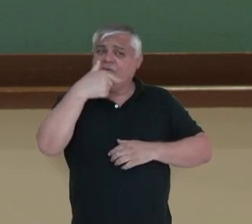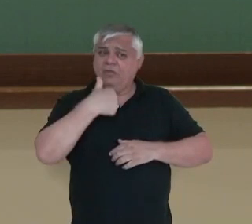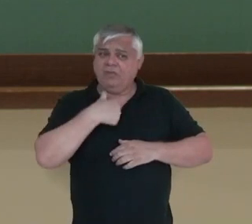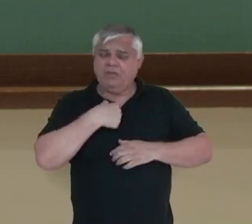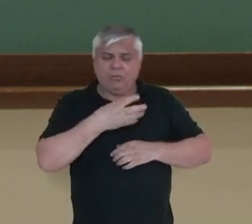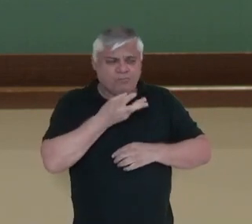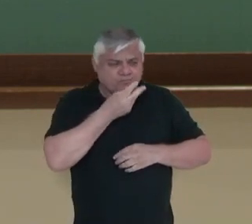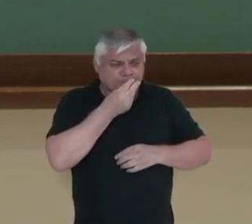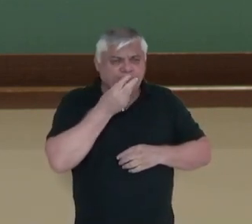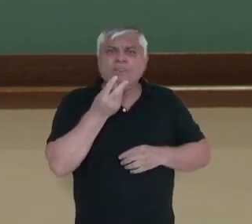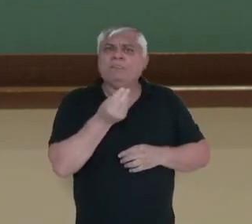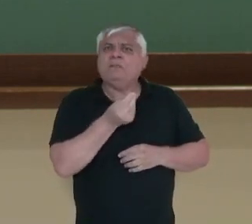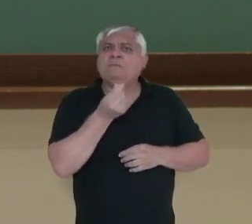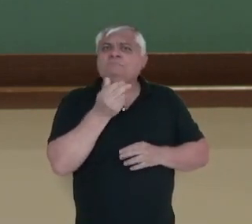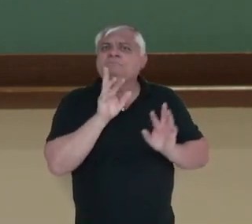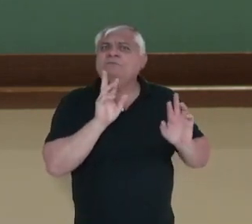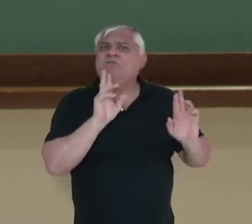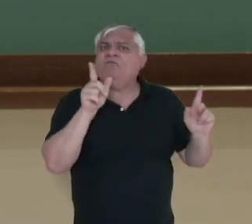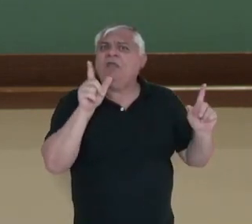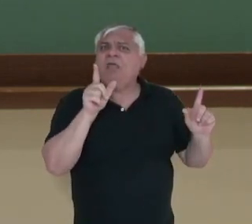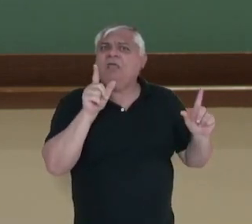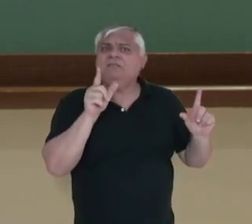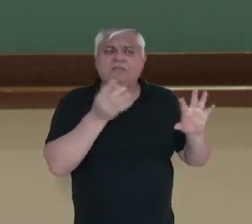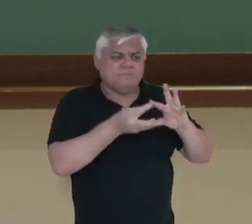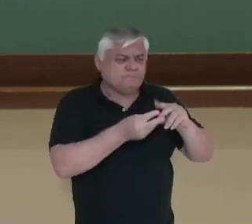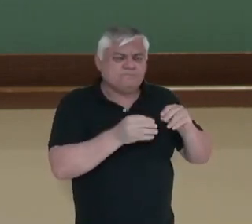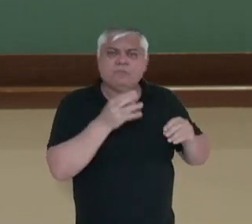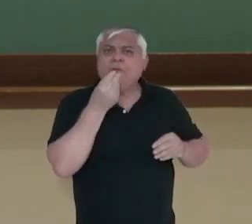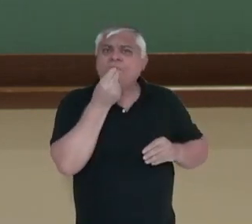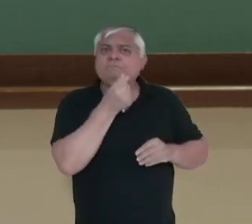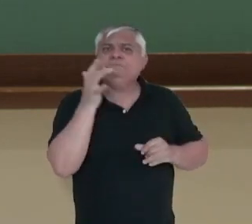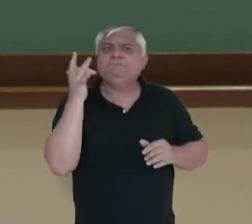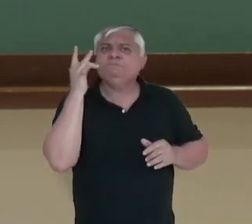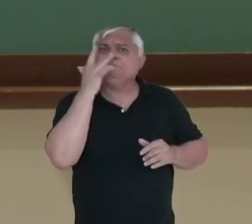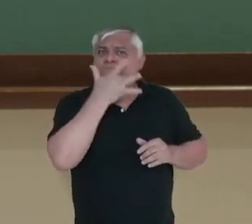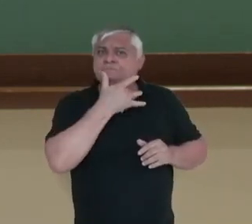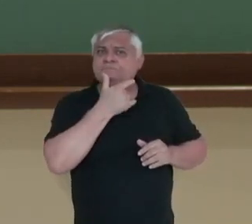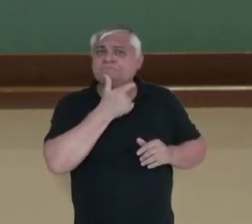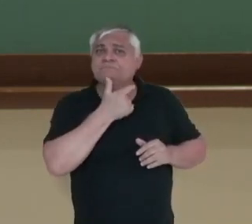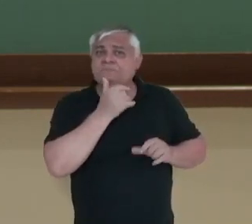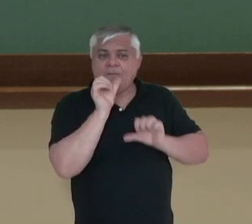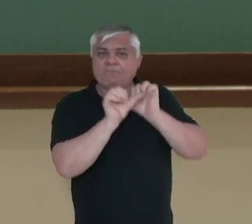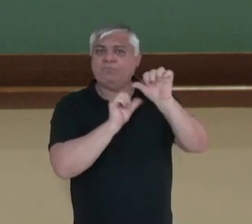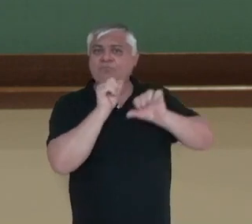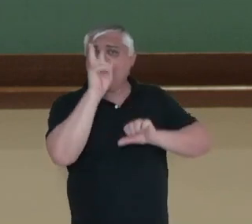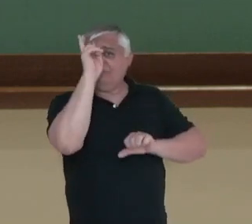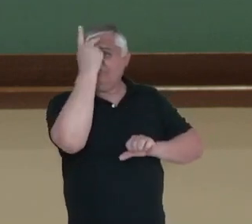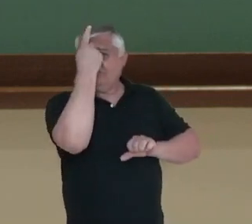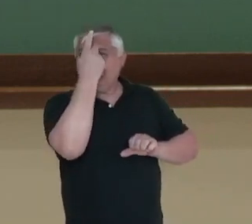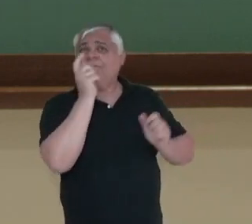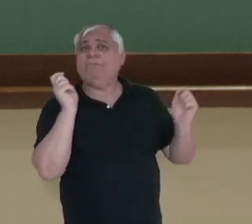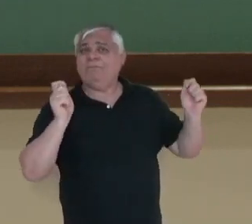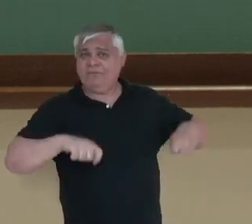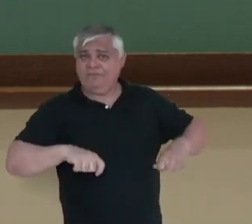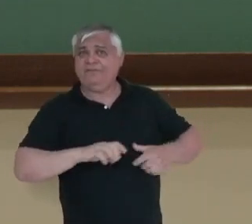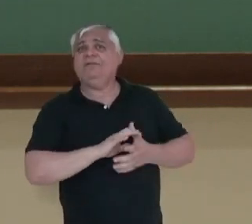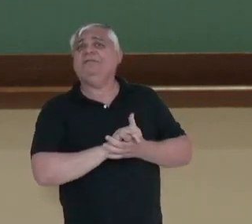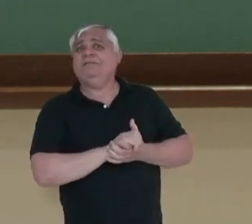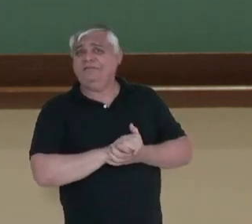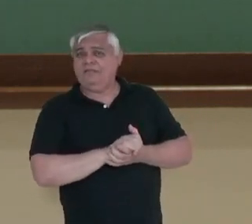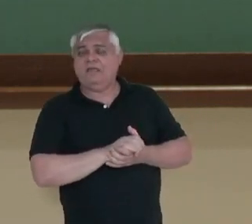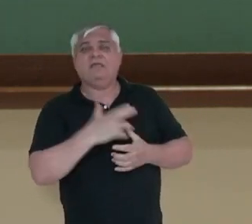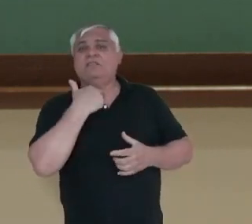coma ali uma preparação diferente contendo quiabo e ache aquilo maravilhoso. Tá? Então, a gente não pode limitar